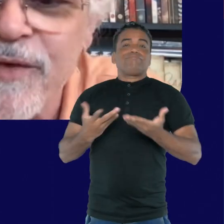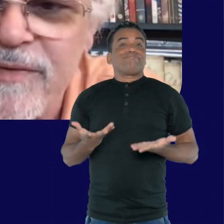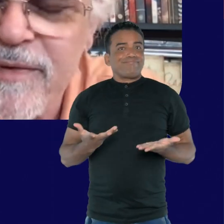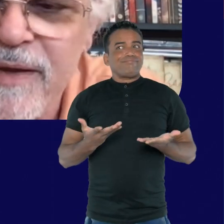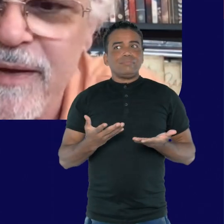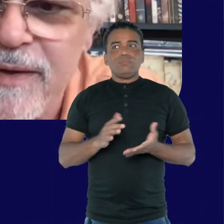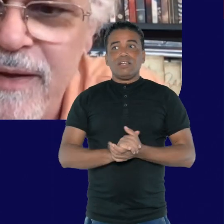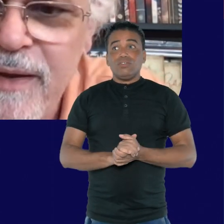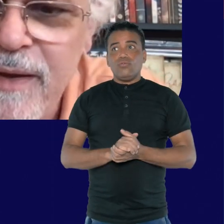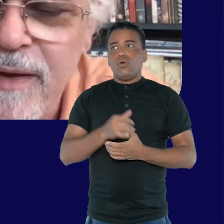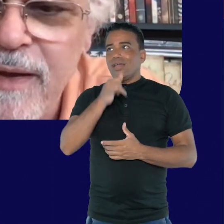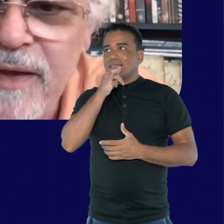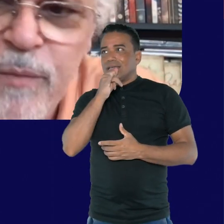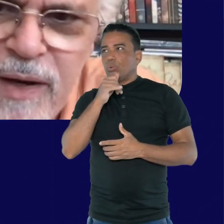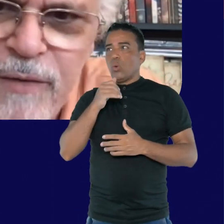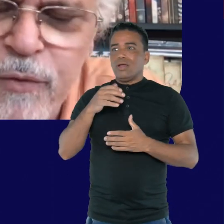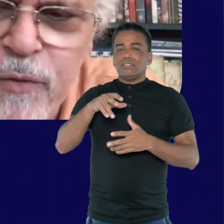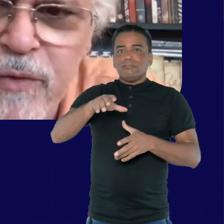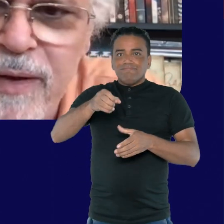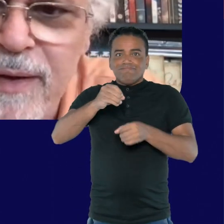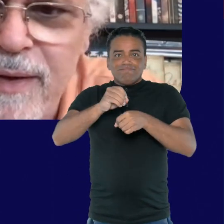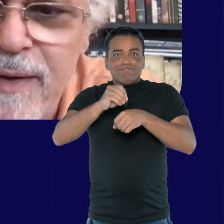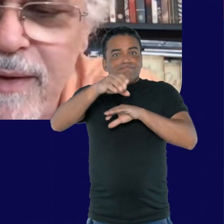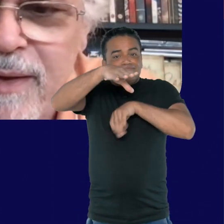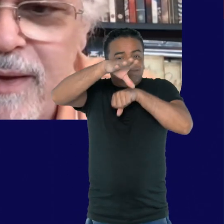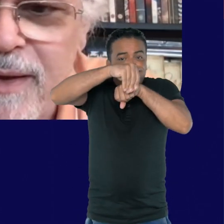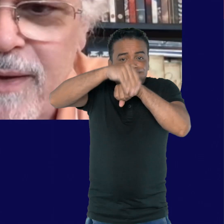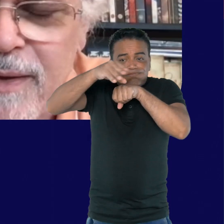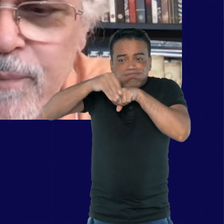essa travessia que me levou